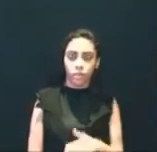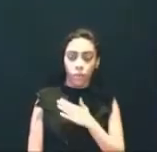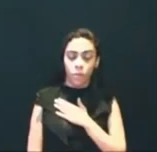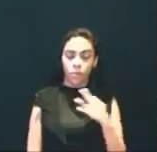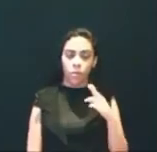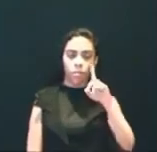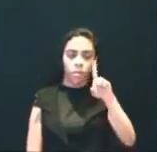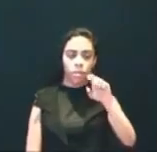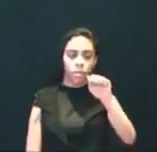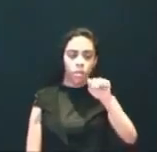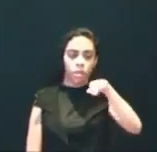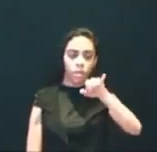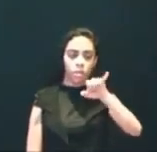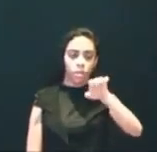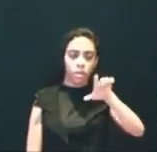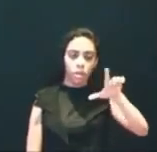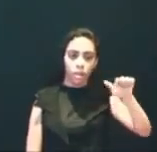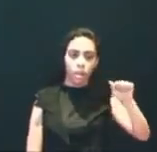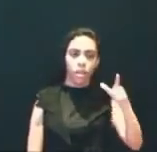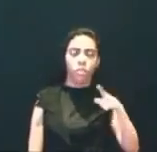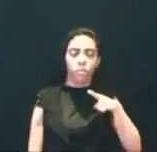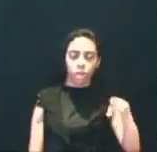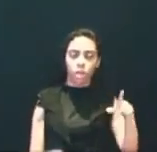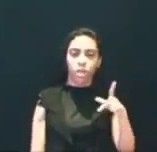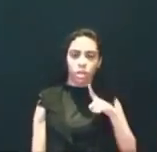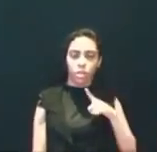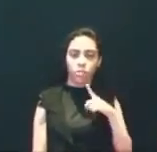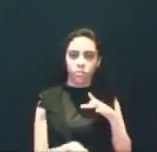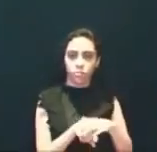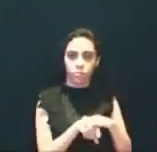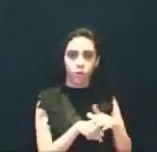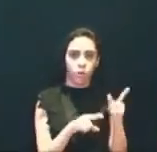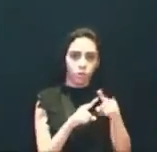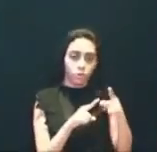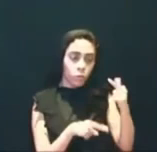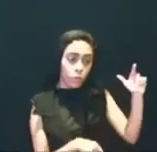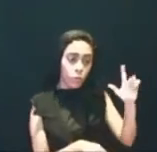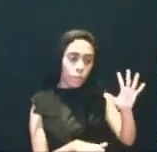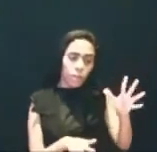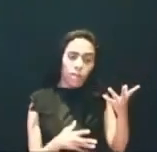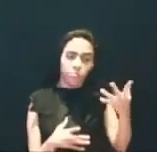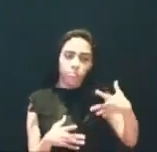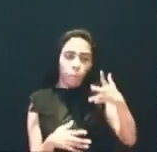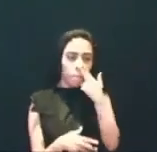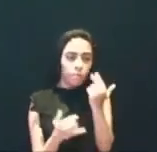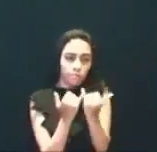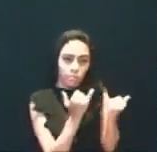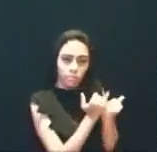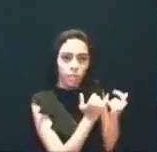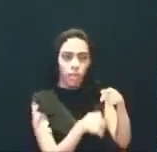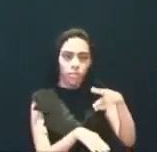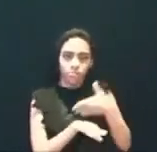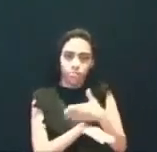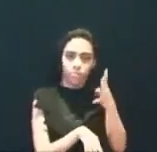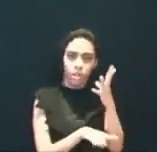Daniela, certo? Sou paciente oncológica também, certo? De outro tipo, mas estou dentro do quadro aqui.